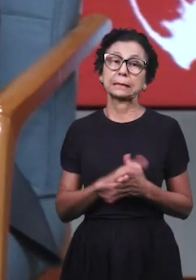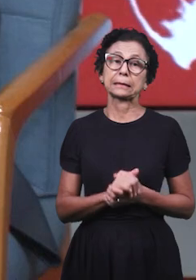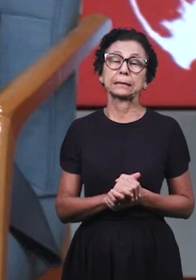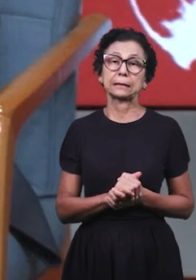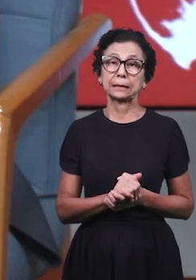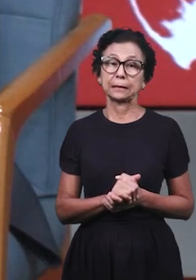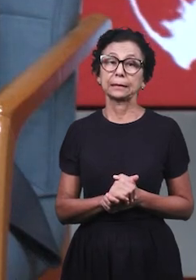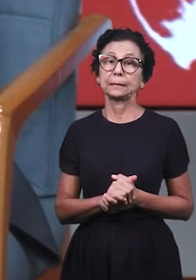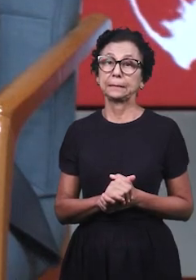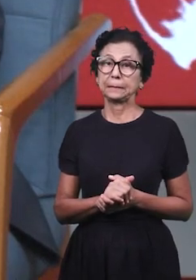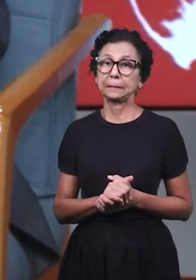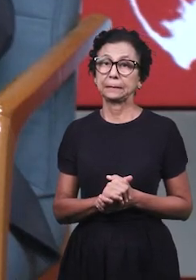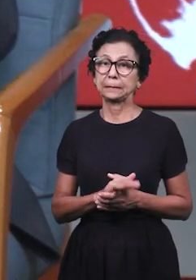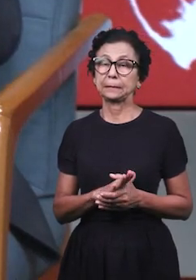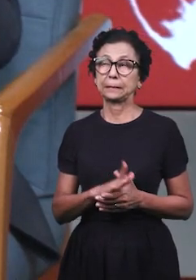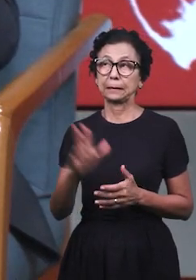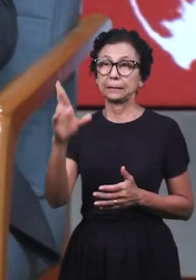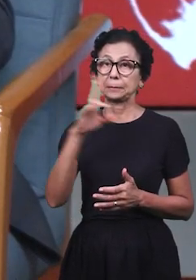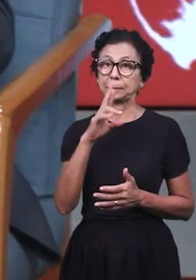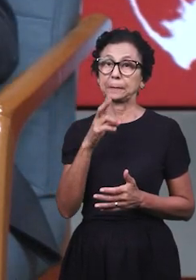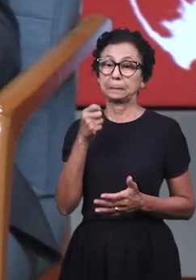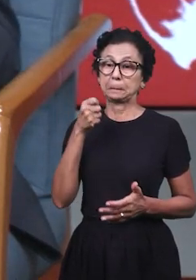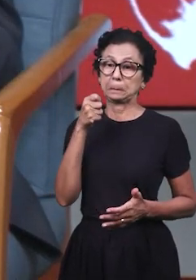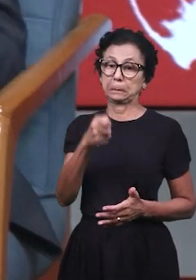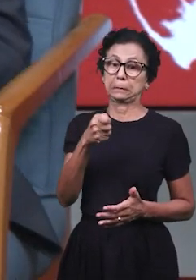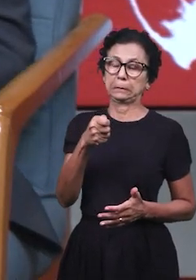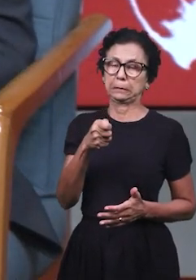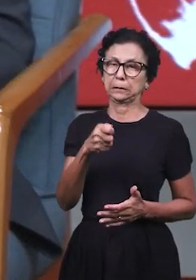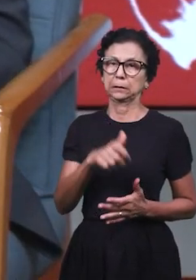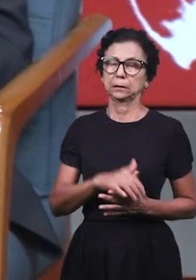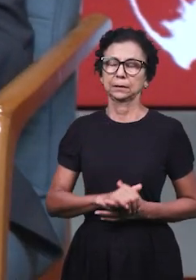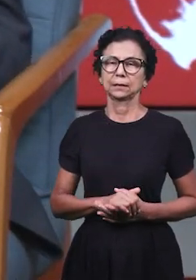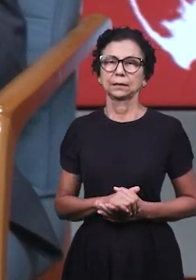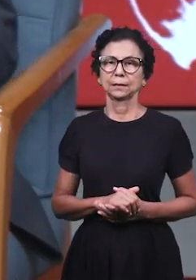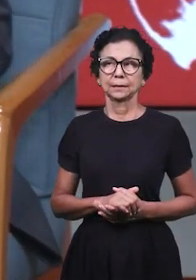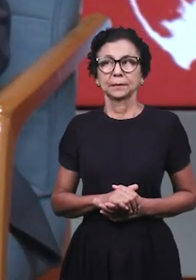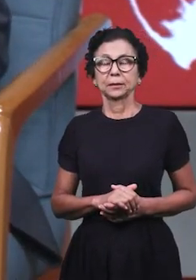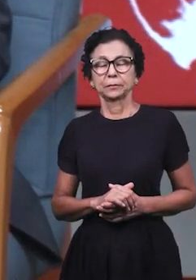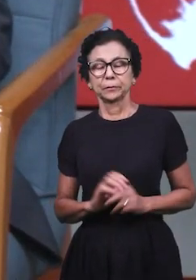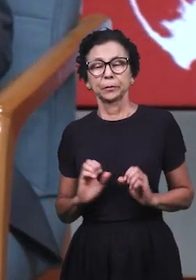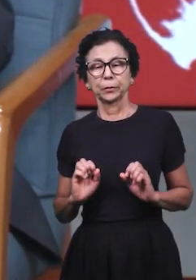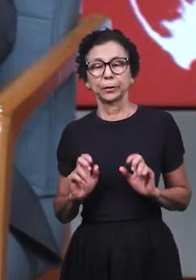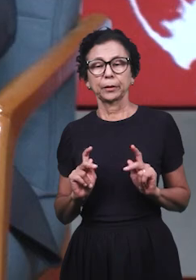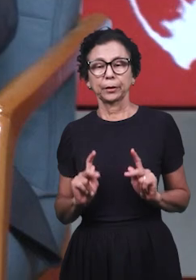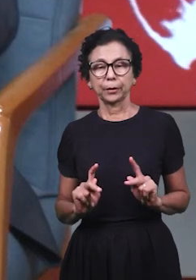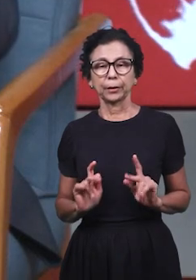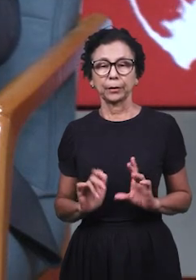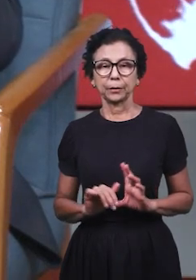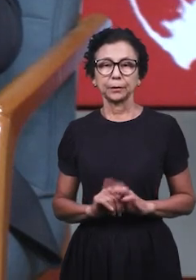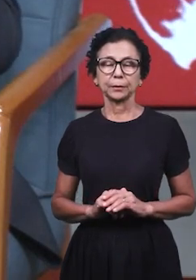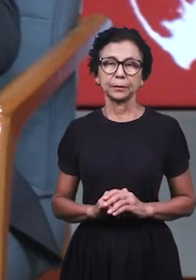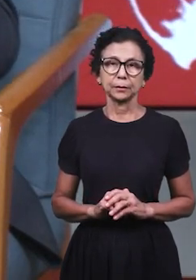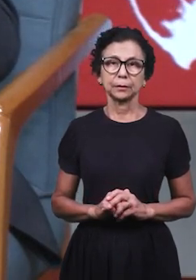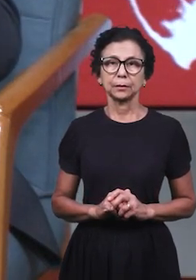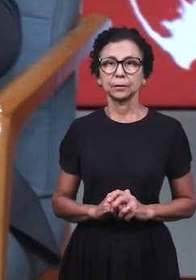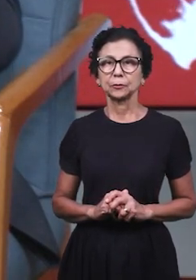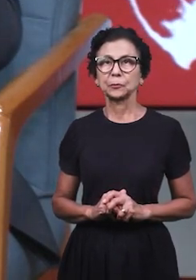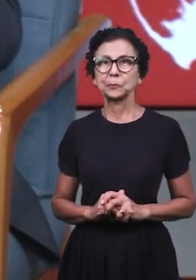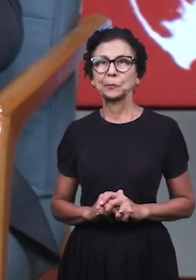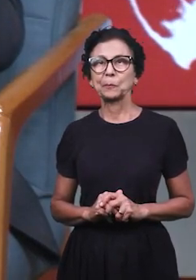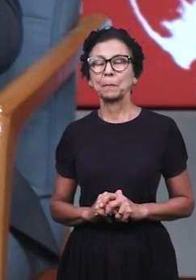vezes ela repreende. Mas quando ela repreende, nós vamos lá no Senhor